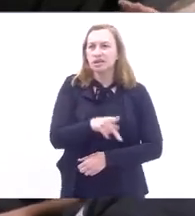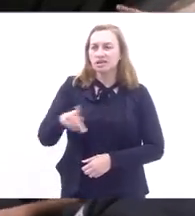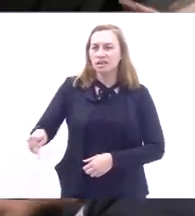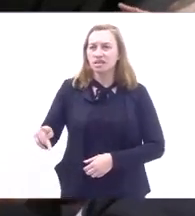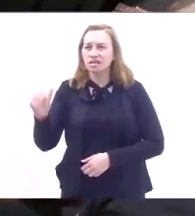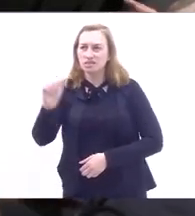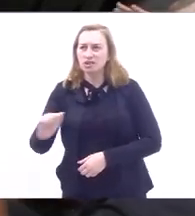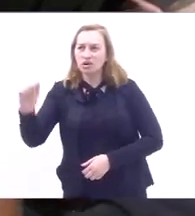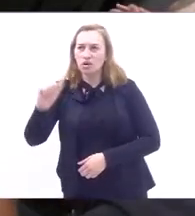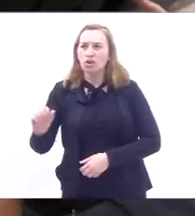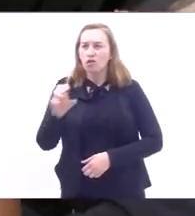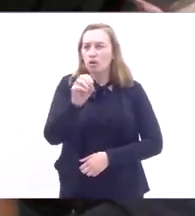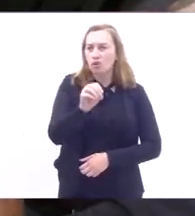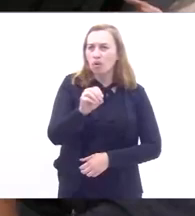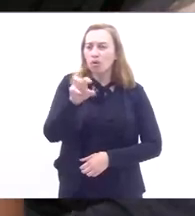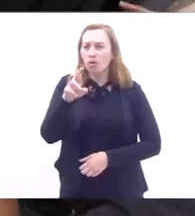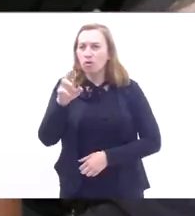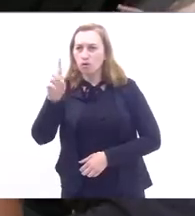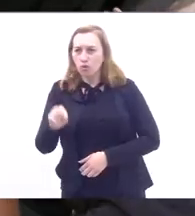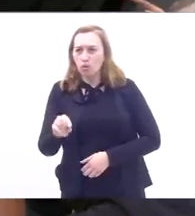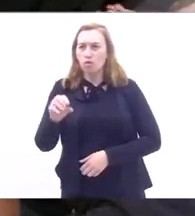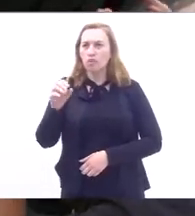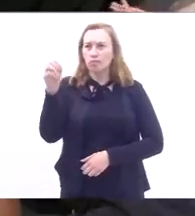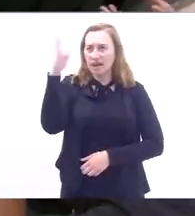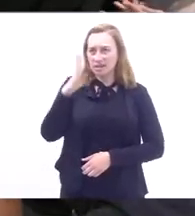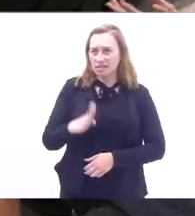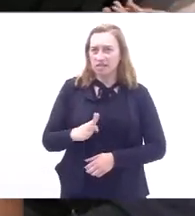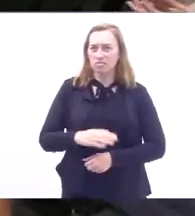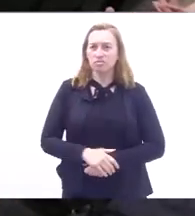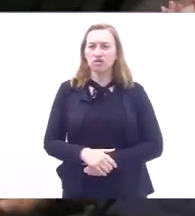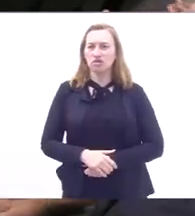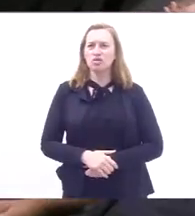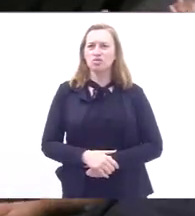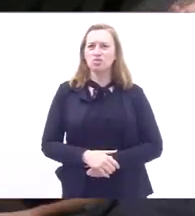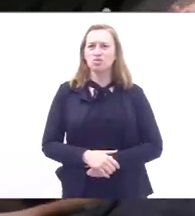Associação Yoruba Cuba Brasil e Fanilorum.